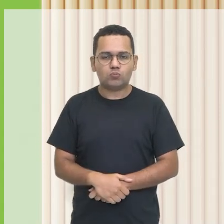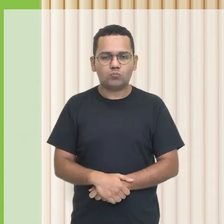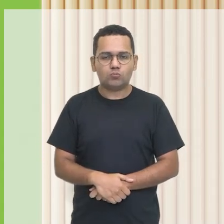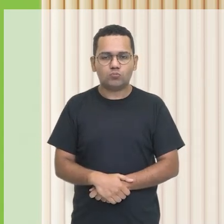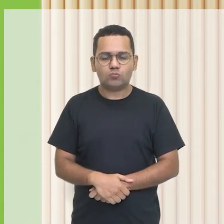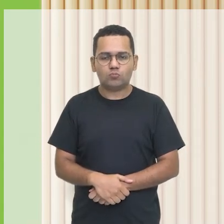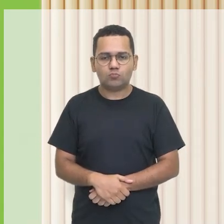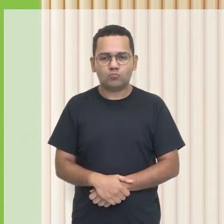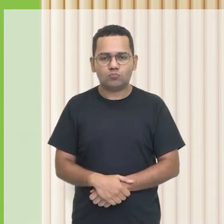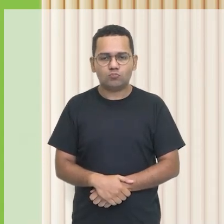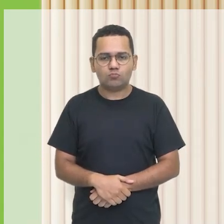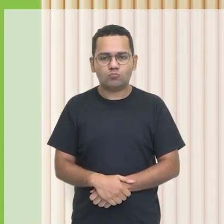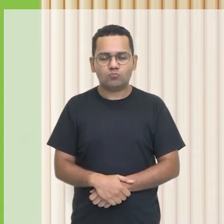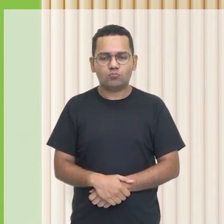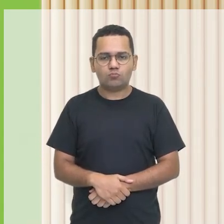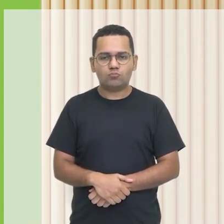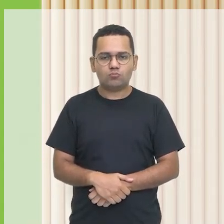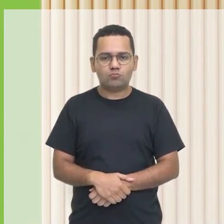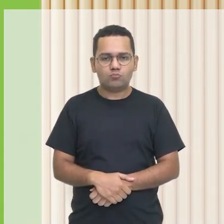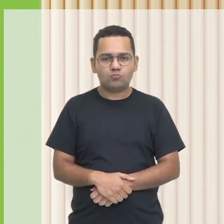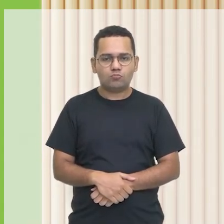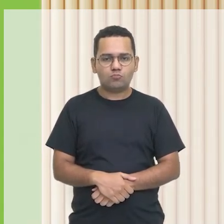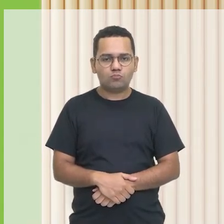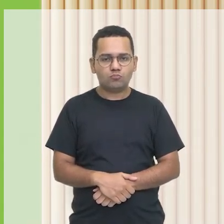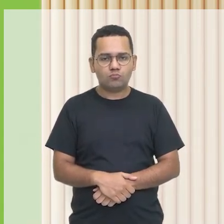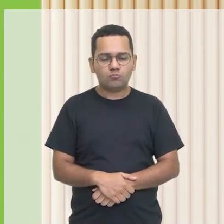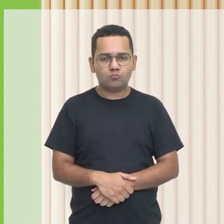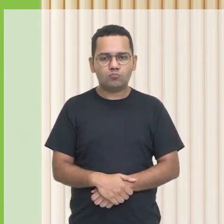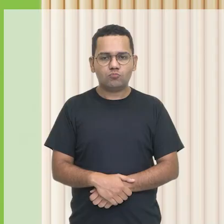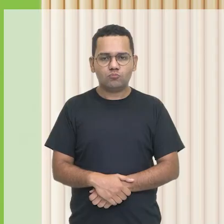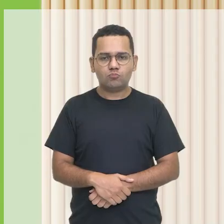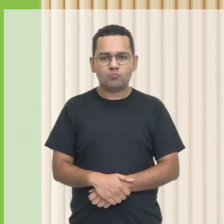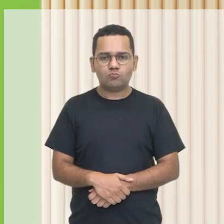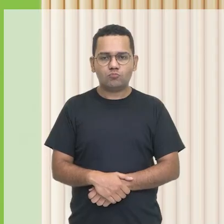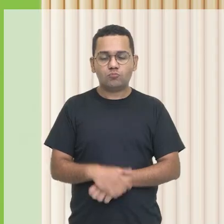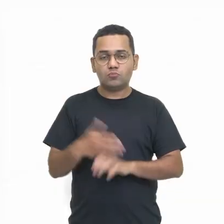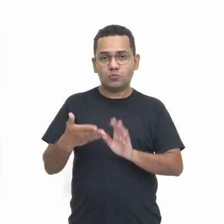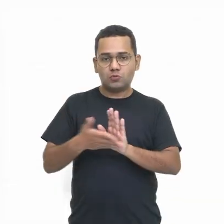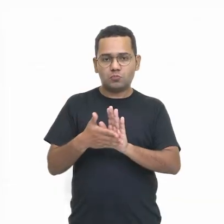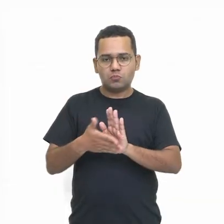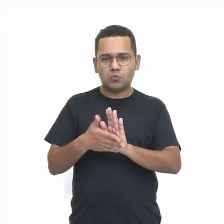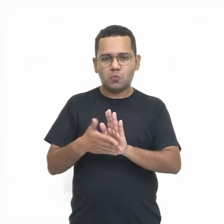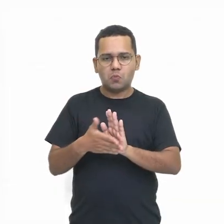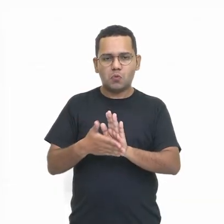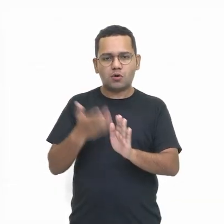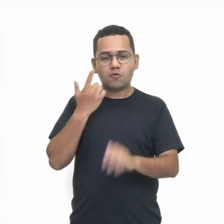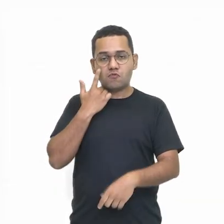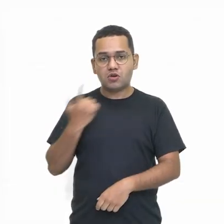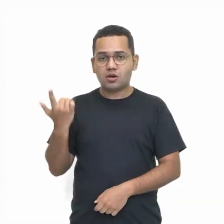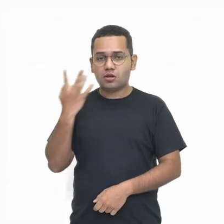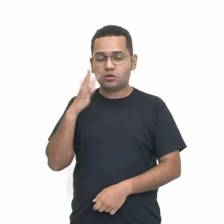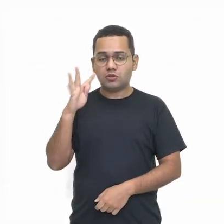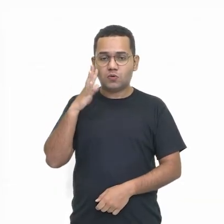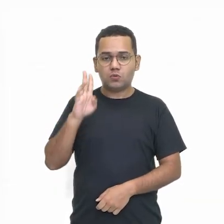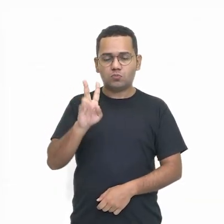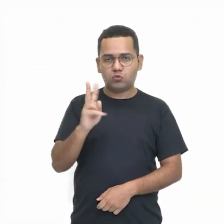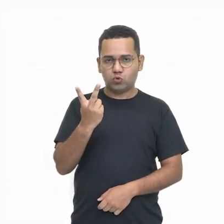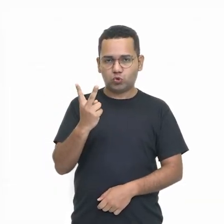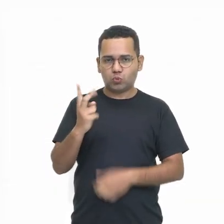E a teoria mais aceita é a teoria que foi proposta por Oparin e Haldane, né? Esses dois cientistas